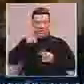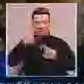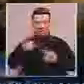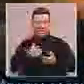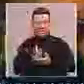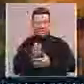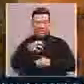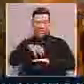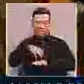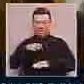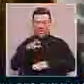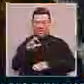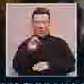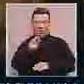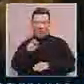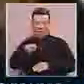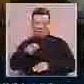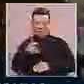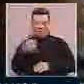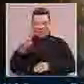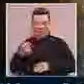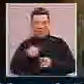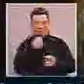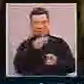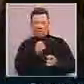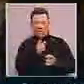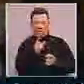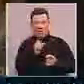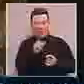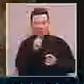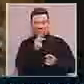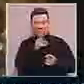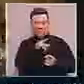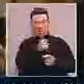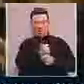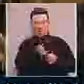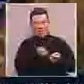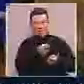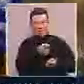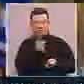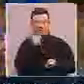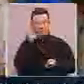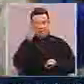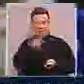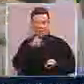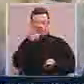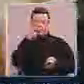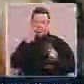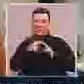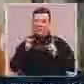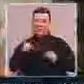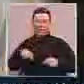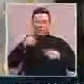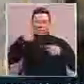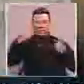que está a decorrer no pavilhão Rosa Mota no Porto. Eu vou falar com o Paulo Guzmão, que faz parte da organização. Boa tarde, Paulo. Boa tarde. O que é que as pessoas encontram em concreto aqui nesta mostra?